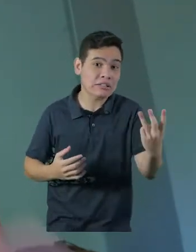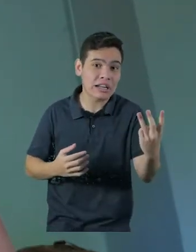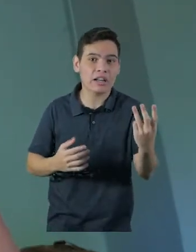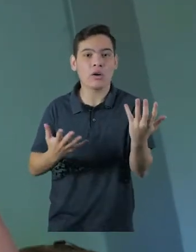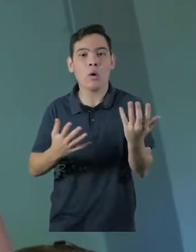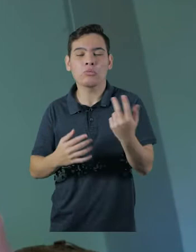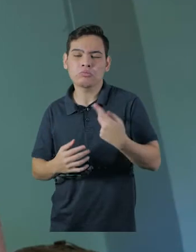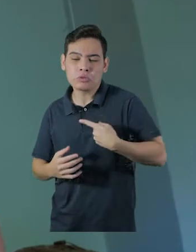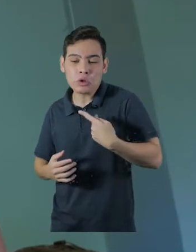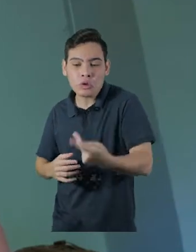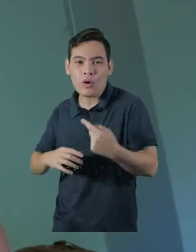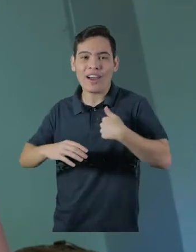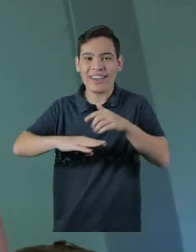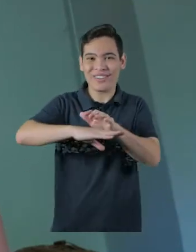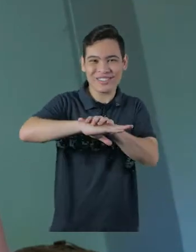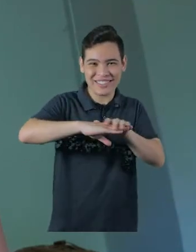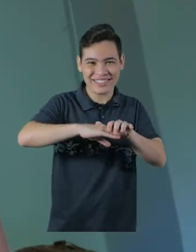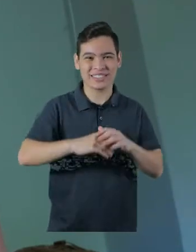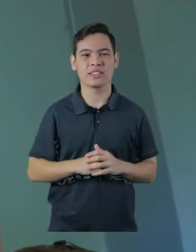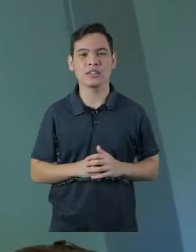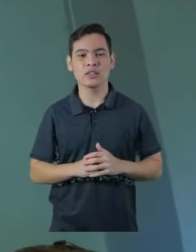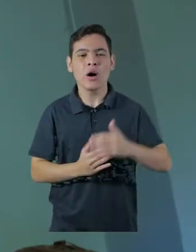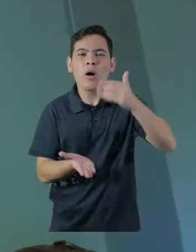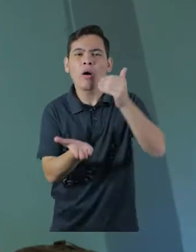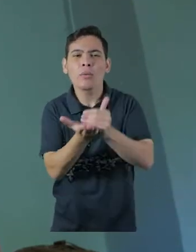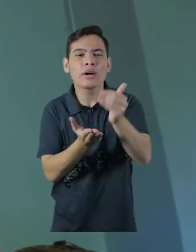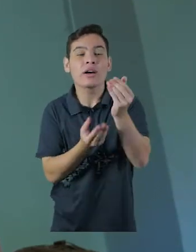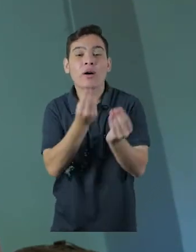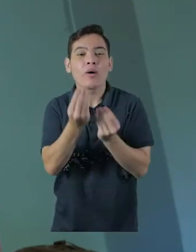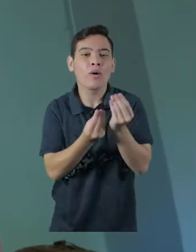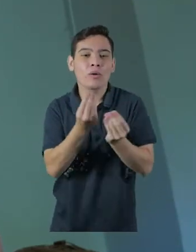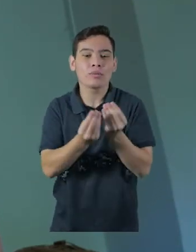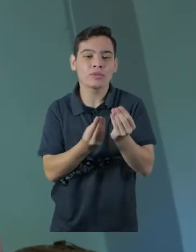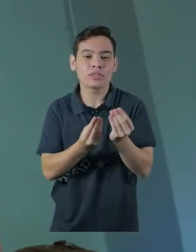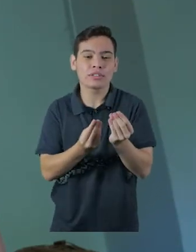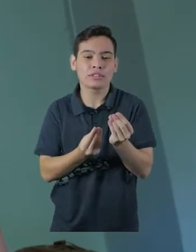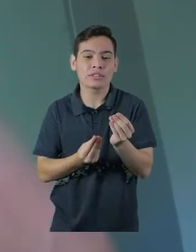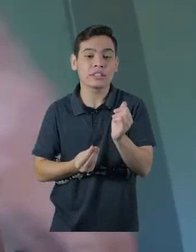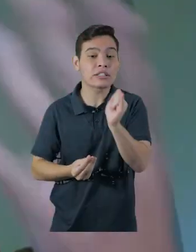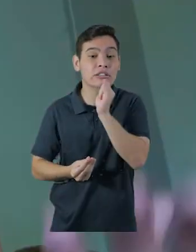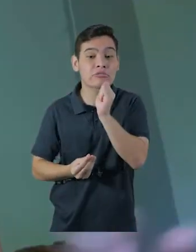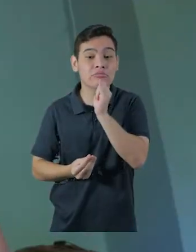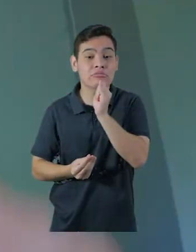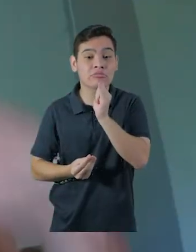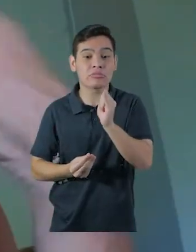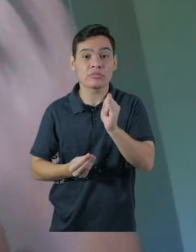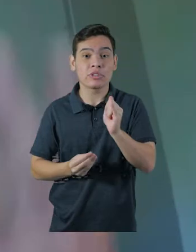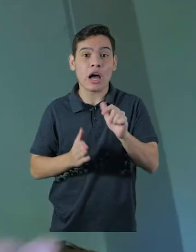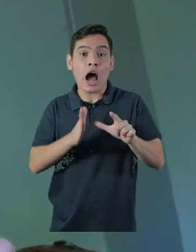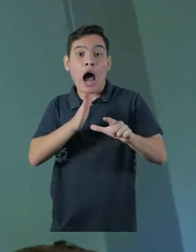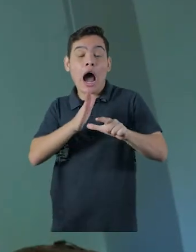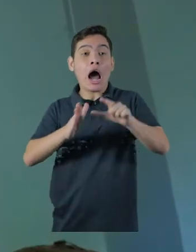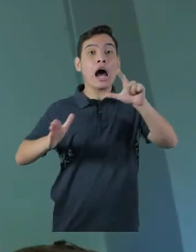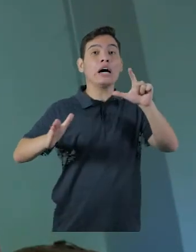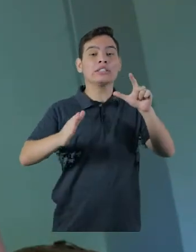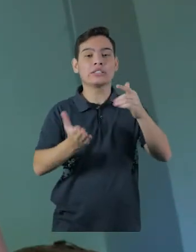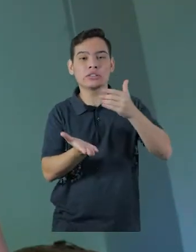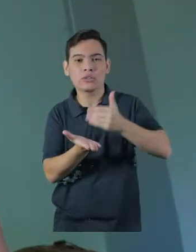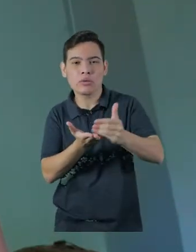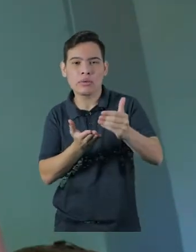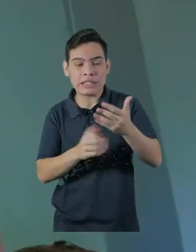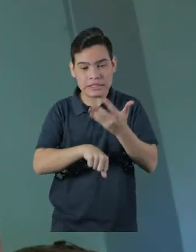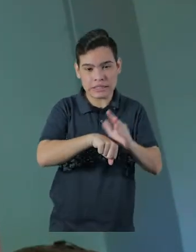uma improvisação, um movimento que se cria no momento em que é feito, não é coreografado, não é